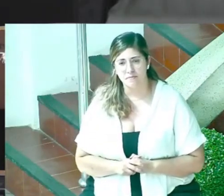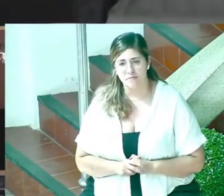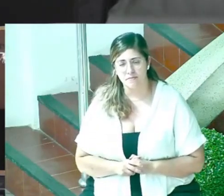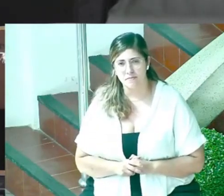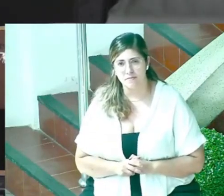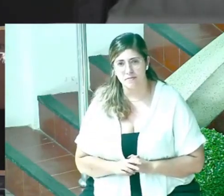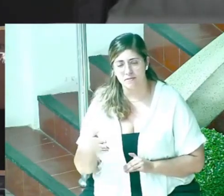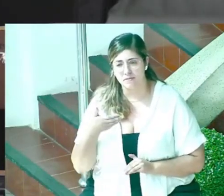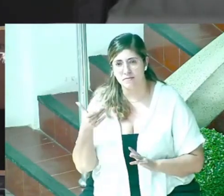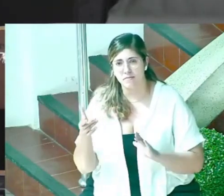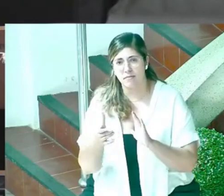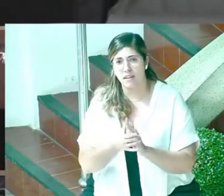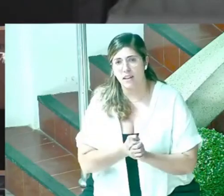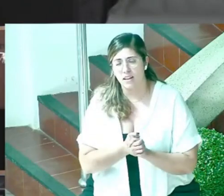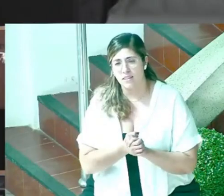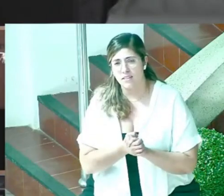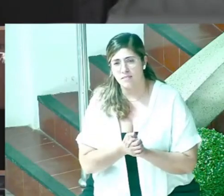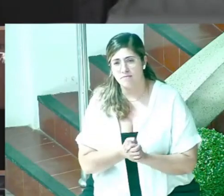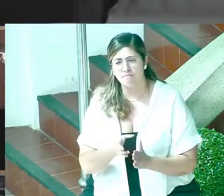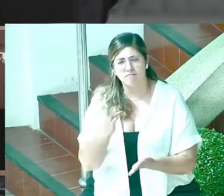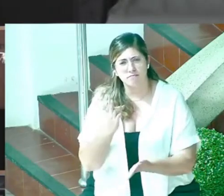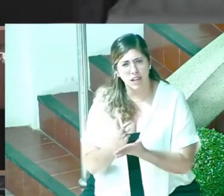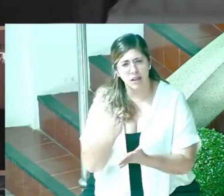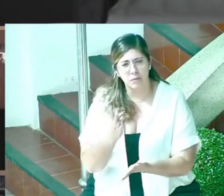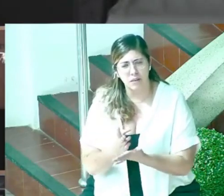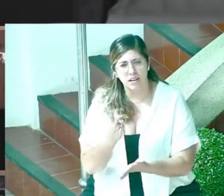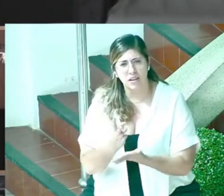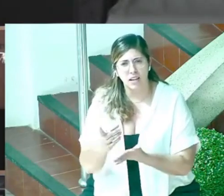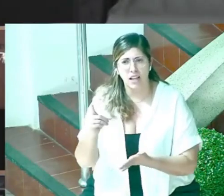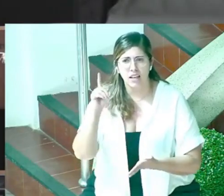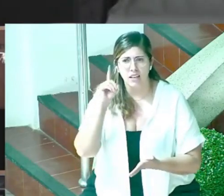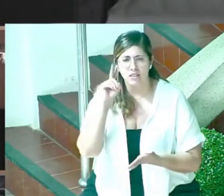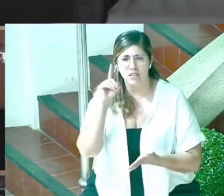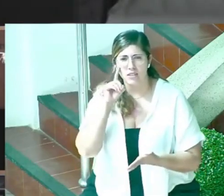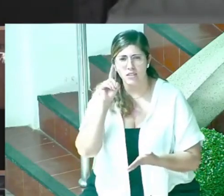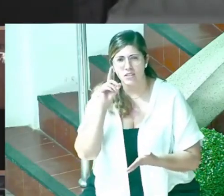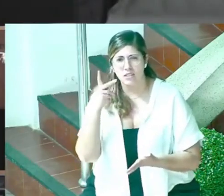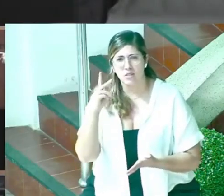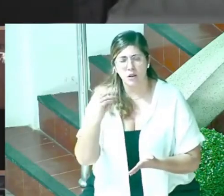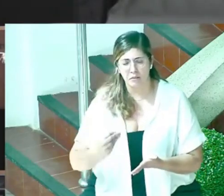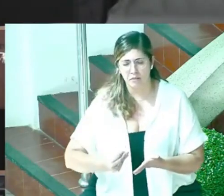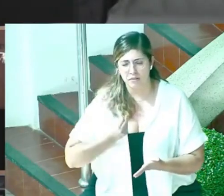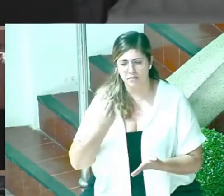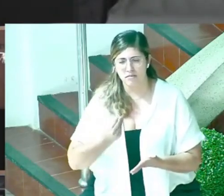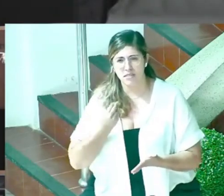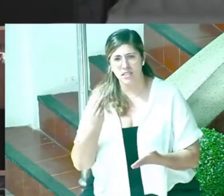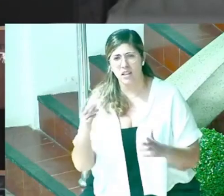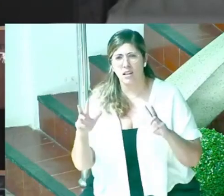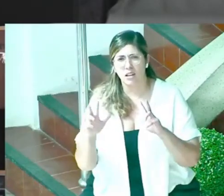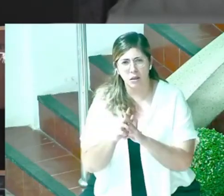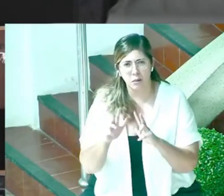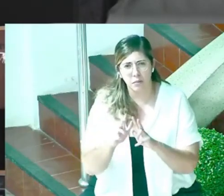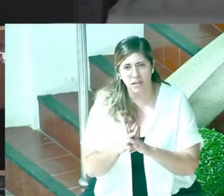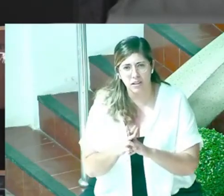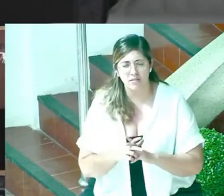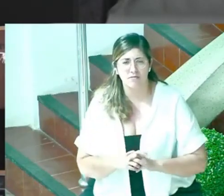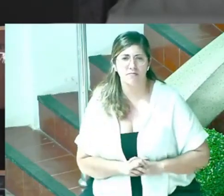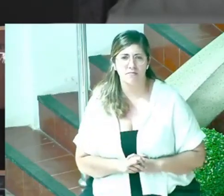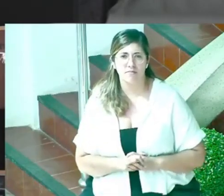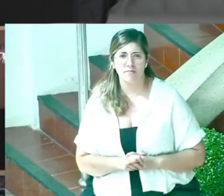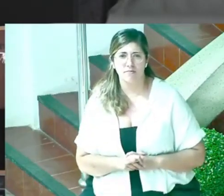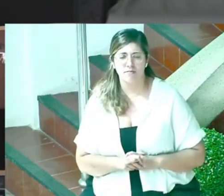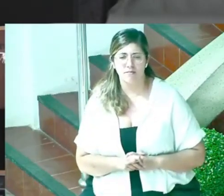perdoar tem um custo eterno. O verso 14 nos lembra disso, ou nos